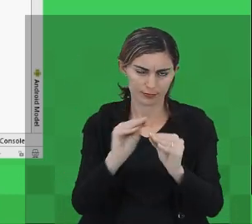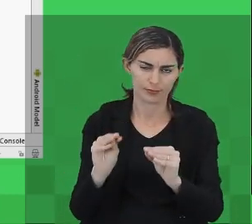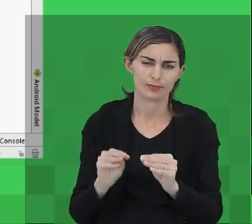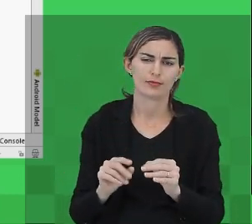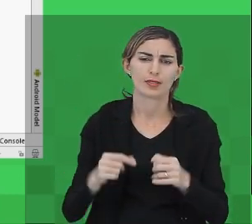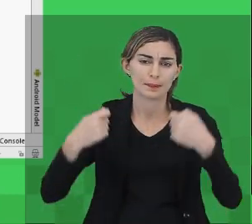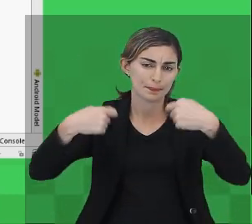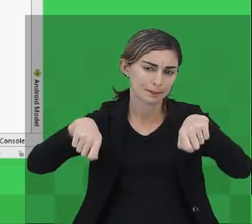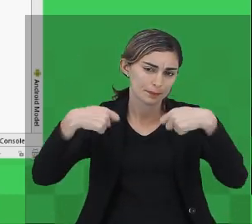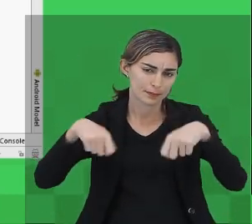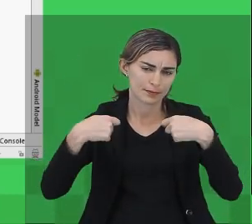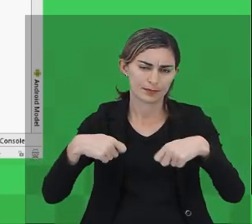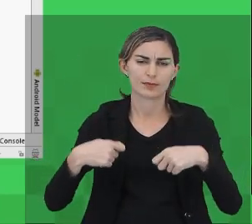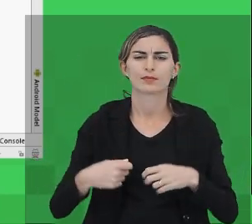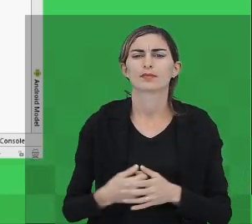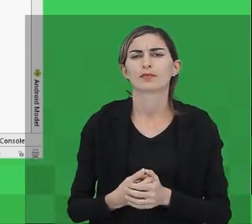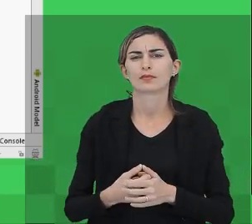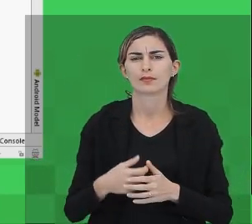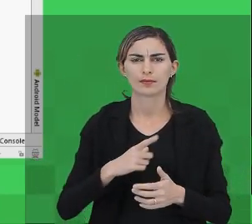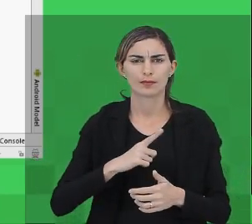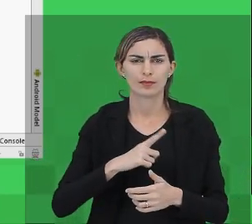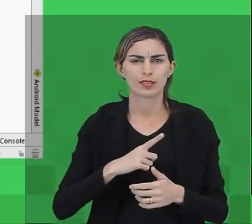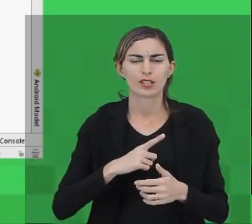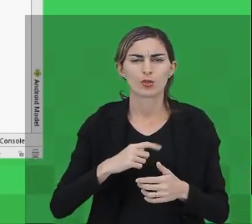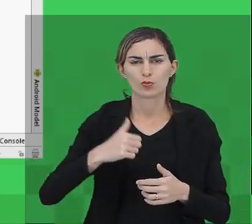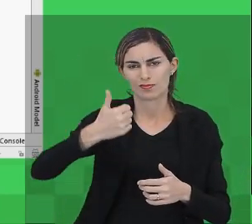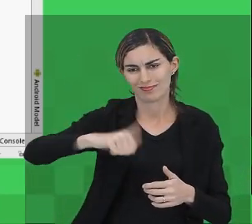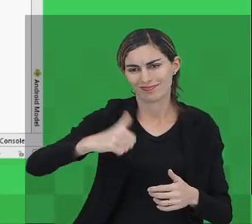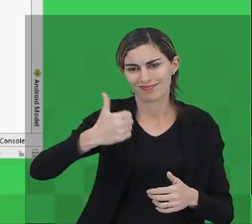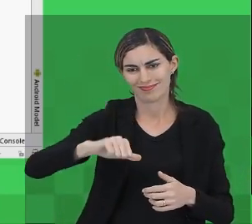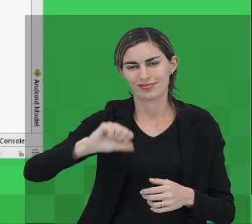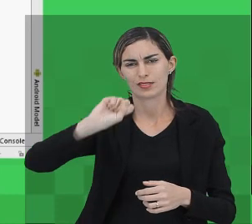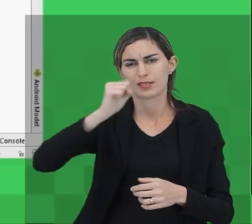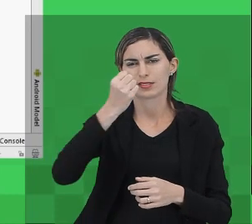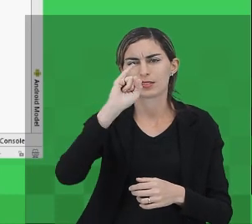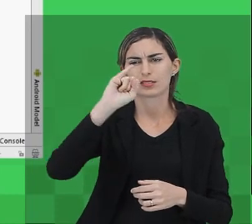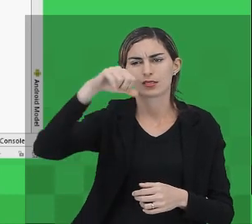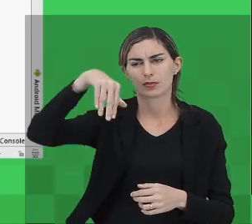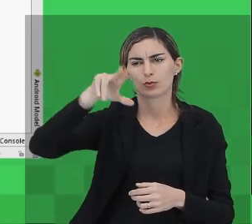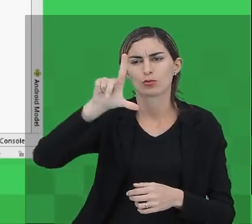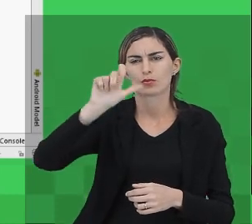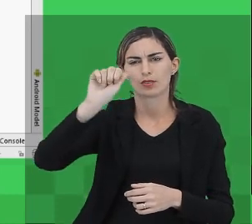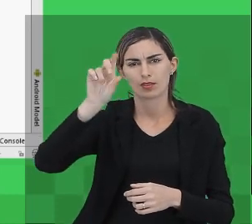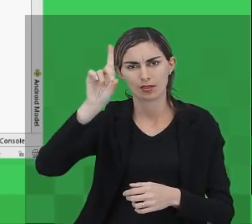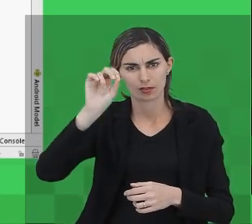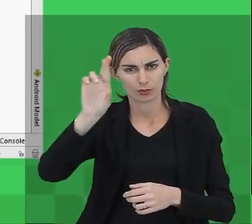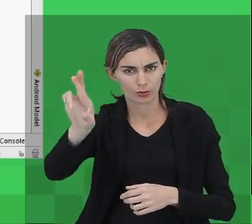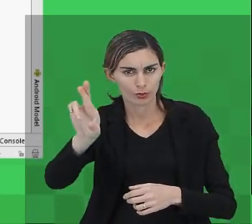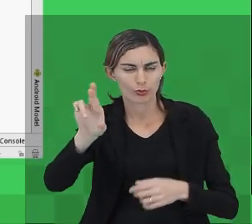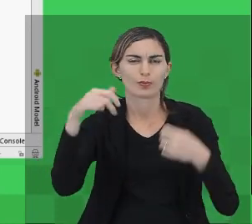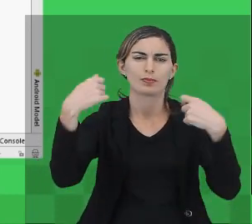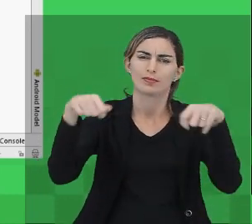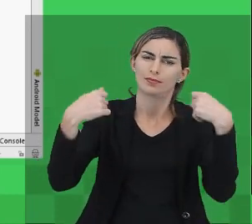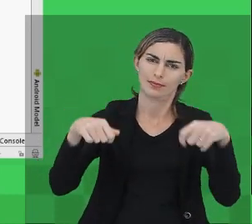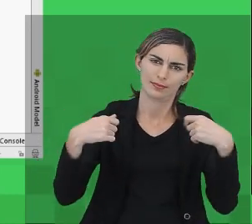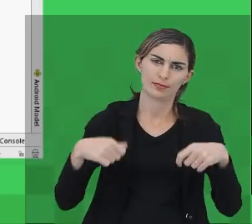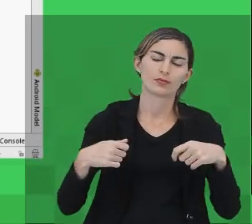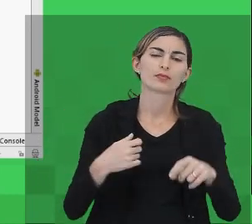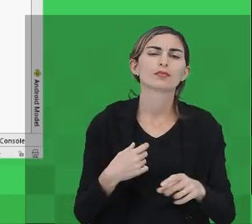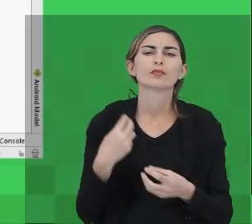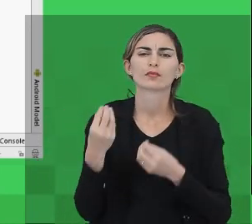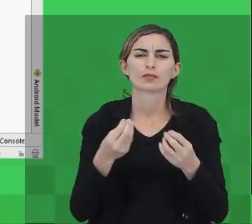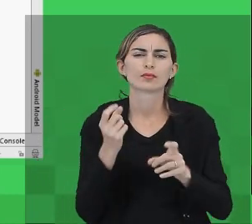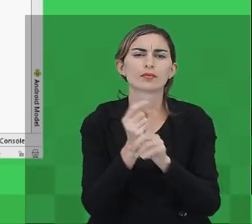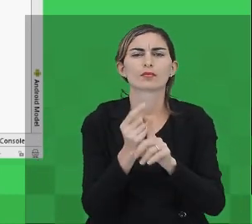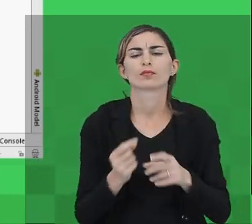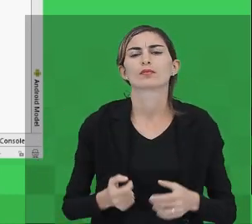aplicação, precisamos ter um simulador. Este simulador